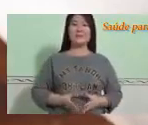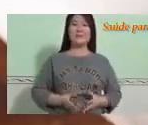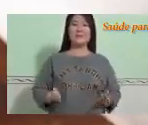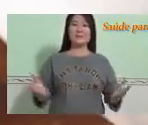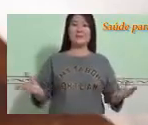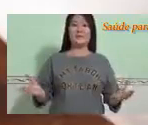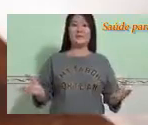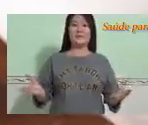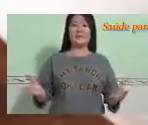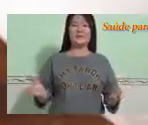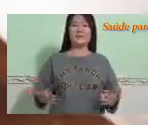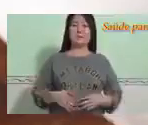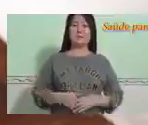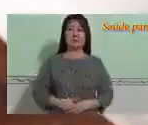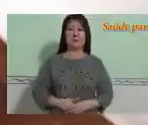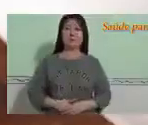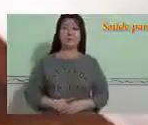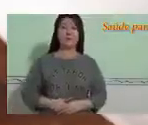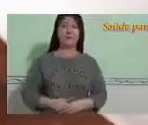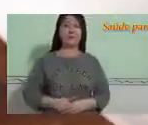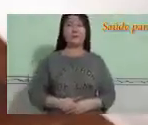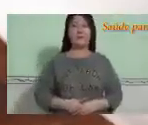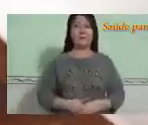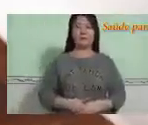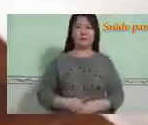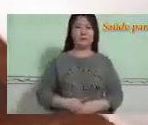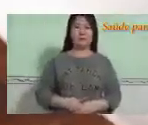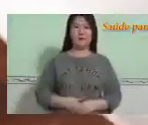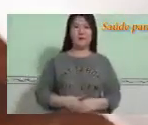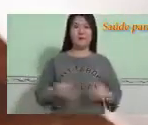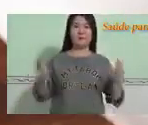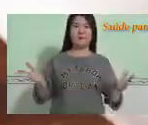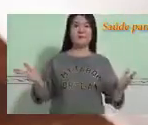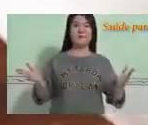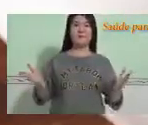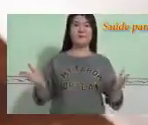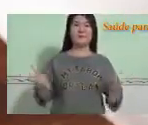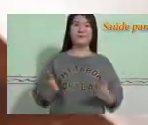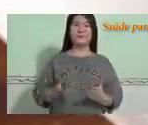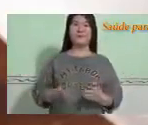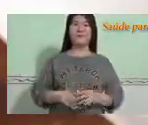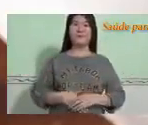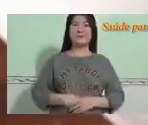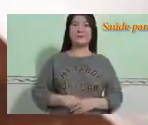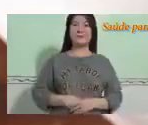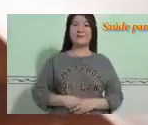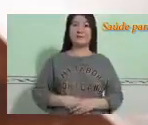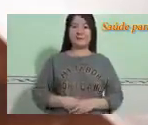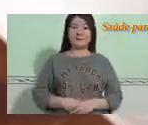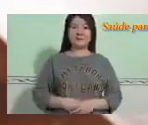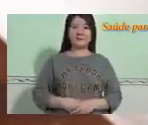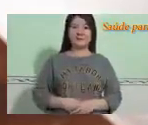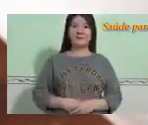propriedades desintoxicantes, melhora o cansaço, ou impedir a formação de ácido lático nos músculos após